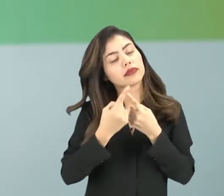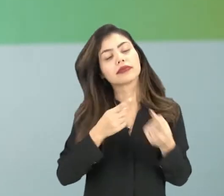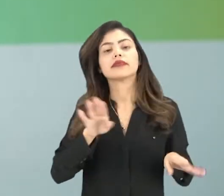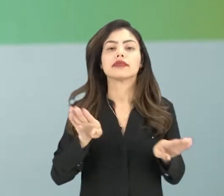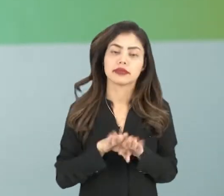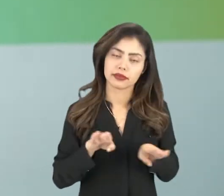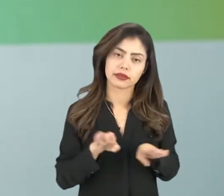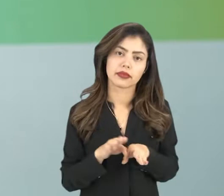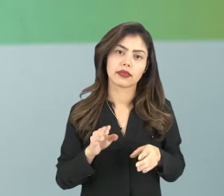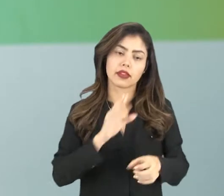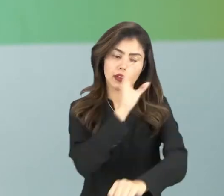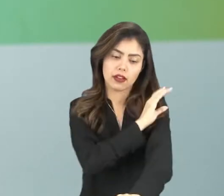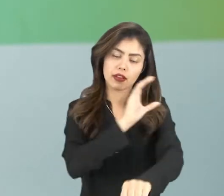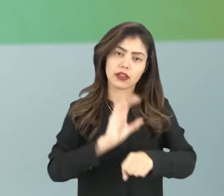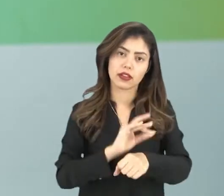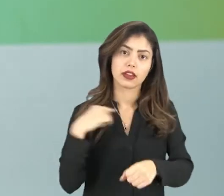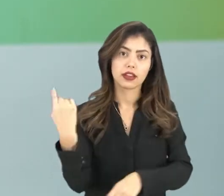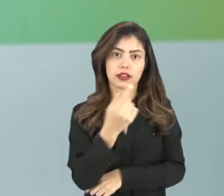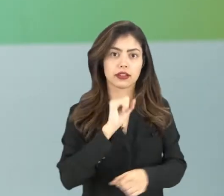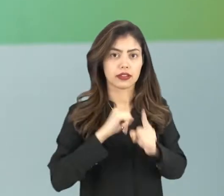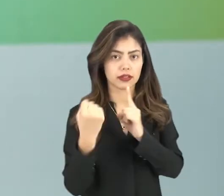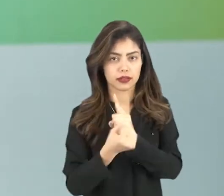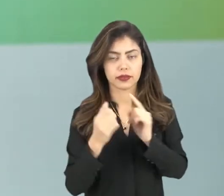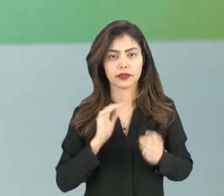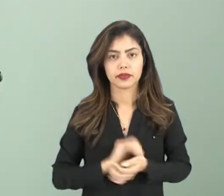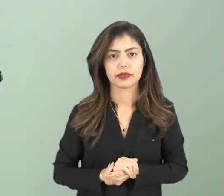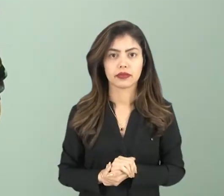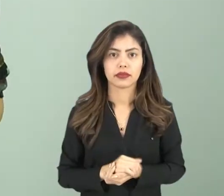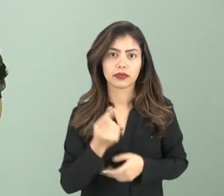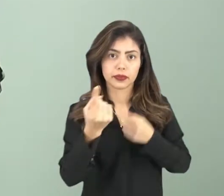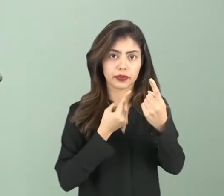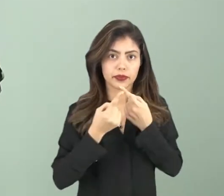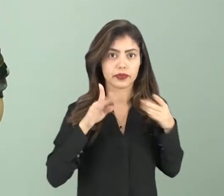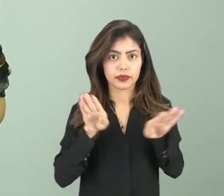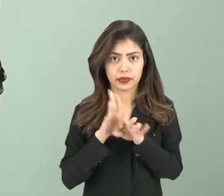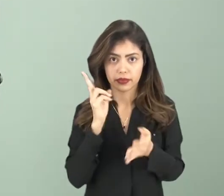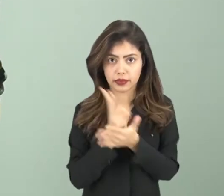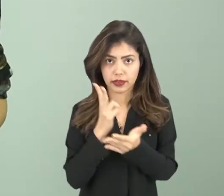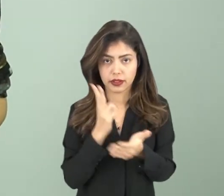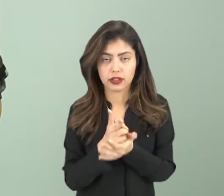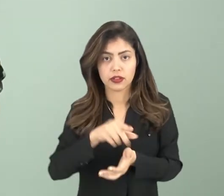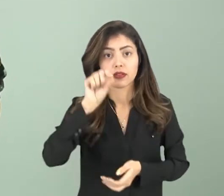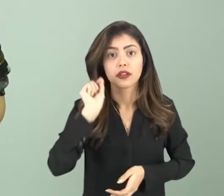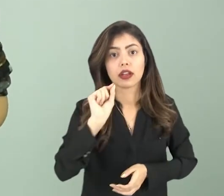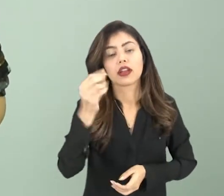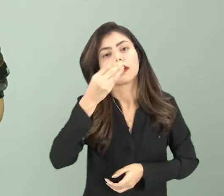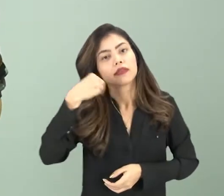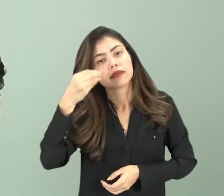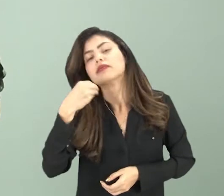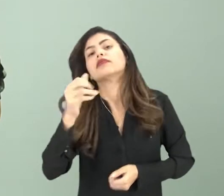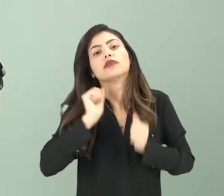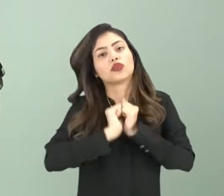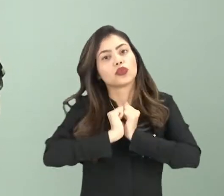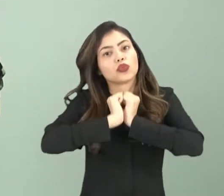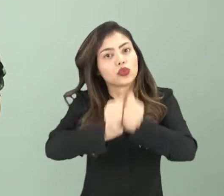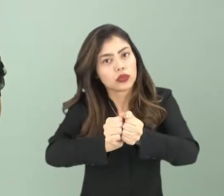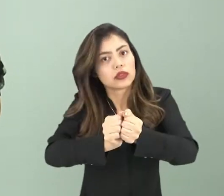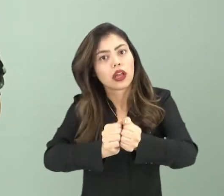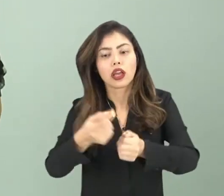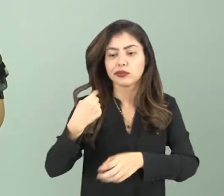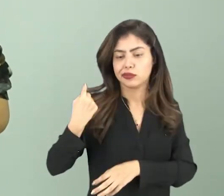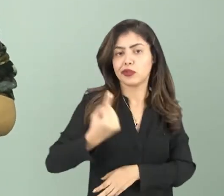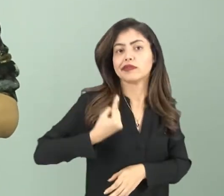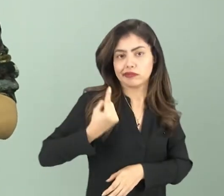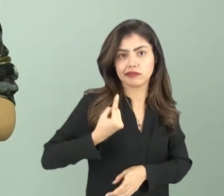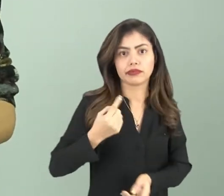nossa cultura, com a nossa sociedade e dialogando o tempo todo com o que nós experienciamos juntos e sozinhos,